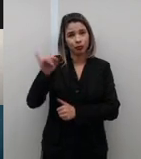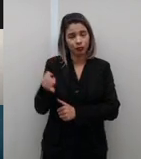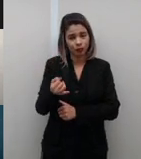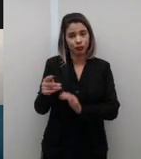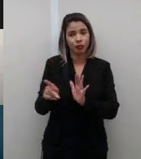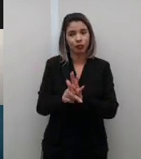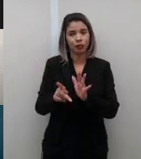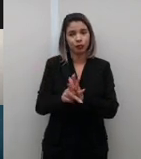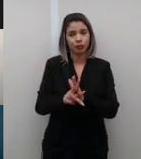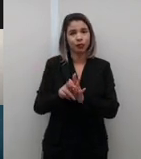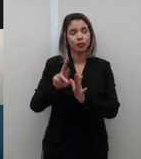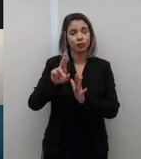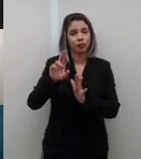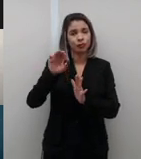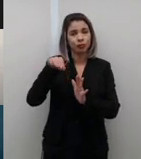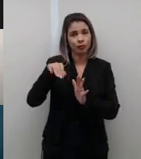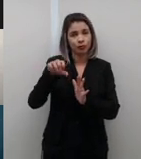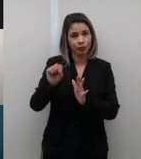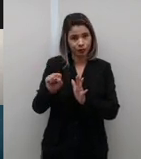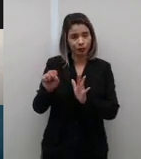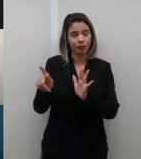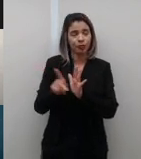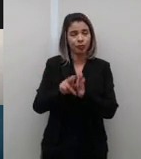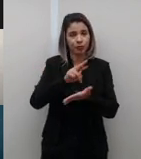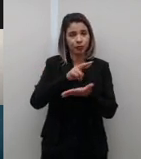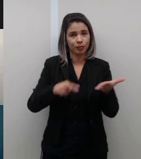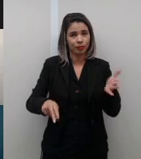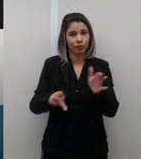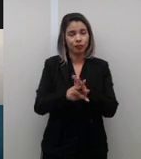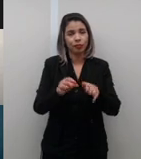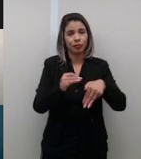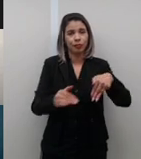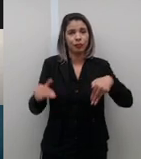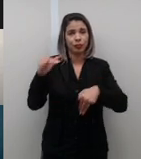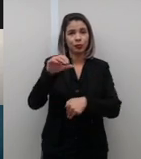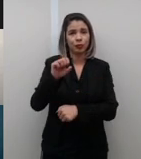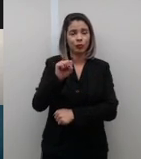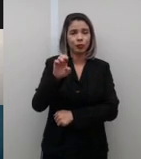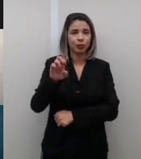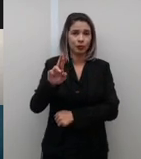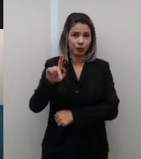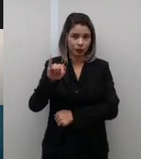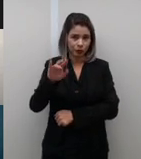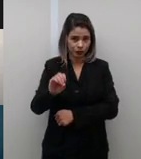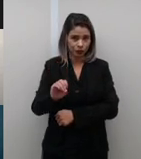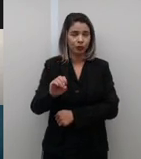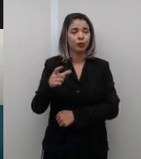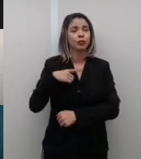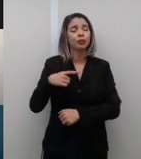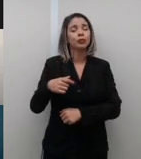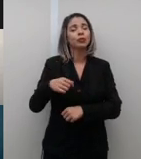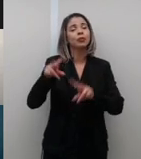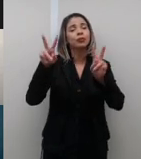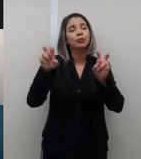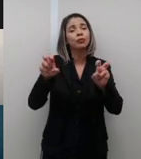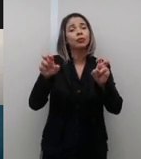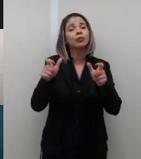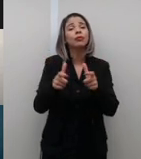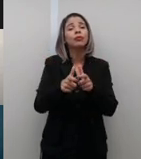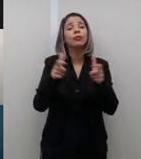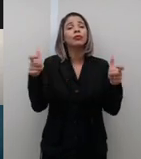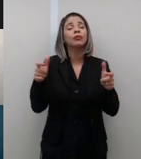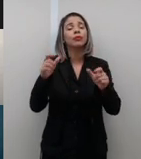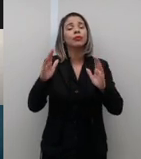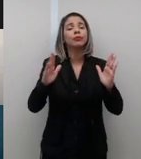da Paraíba, da relatoria do ministro Sérgio Coquina, concluiu pela nulidade da ampliação do prazo final para aquisição dos